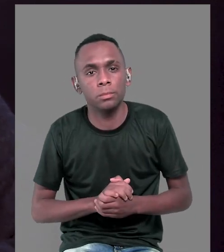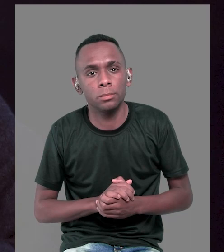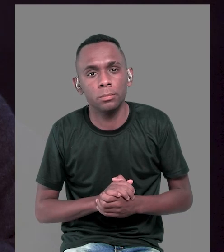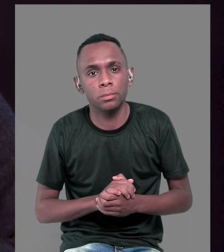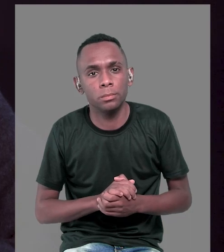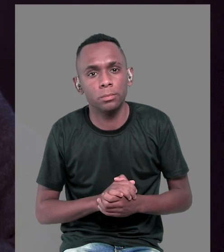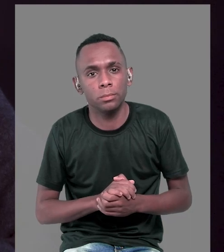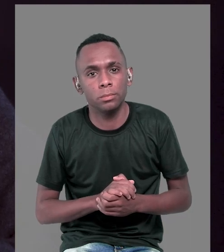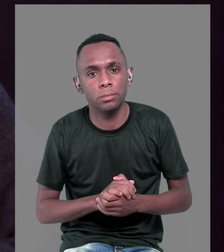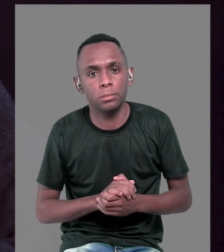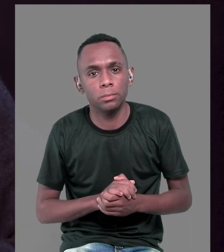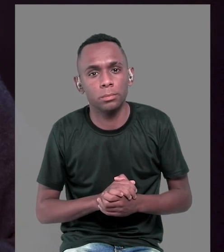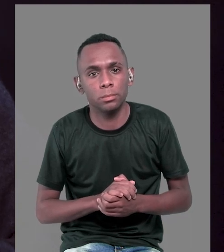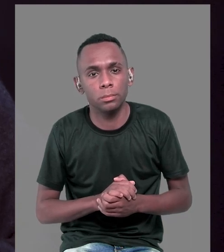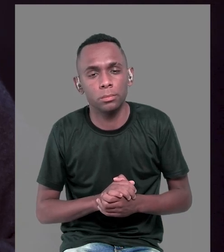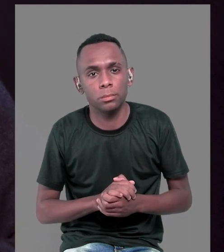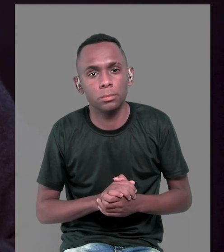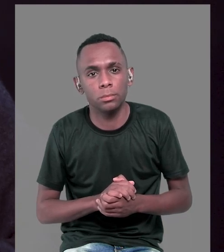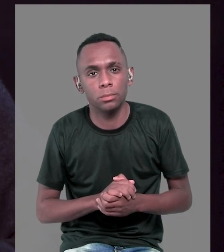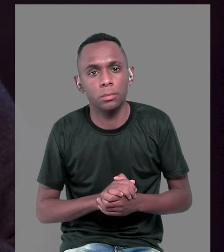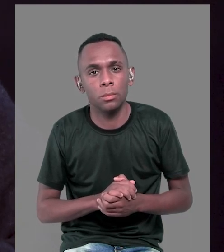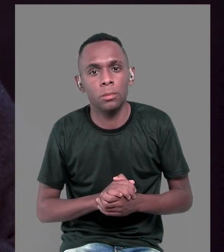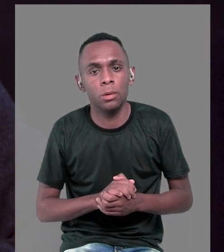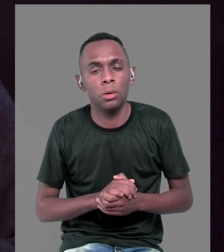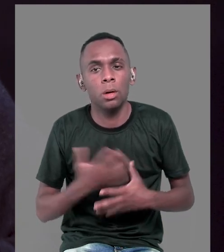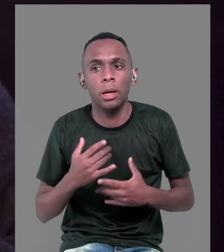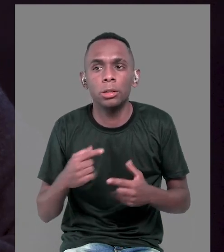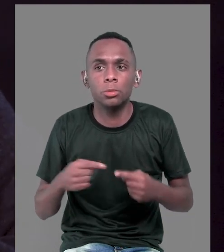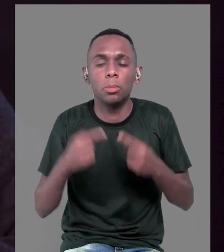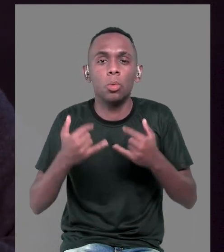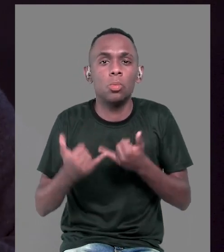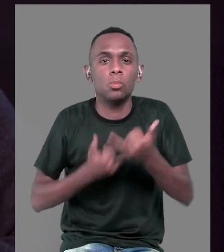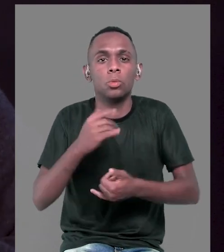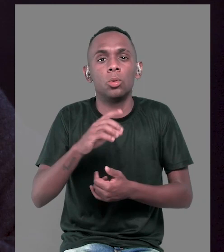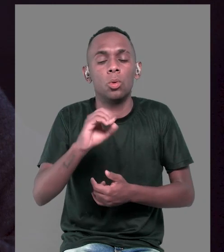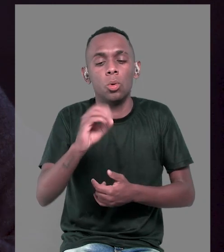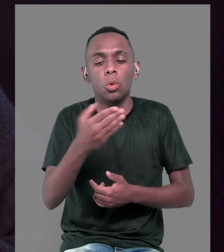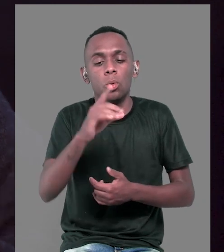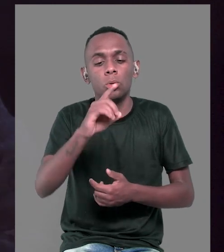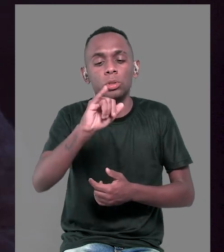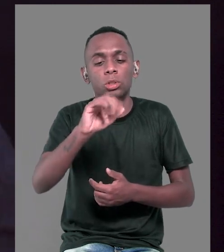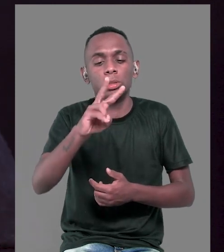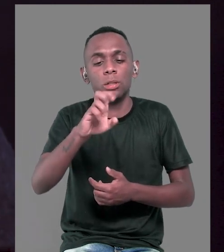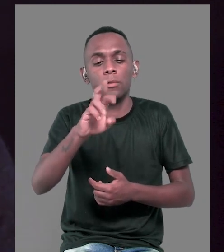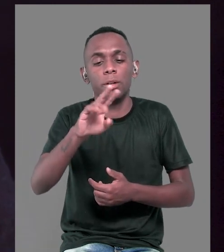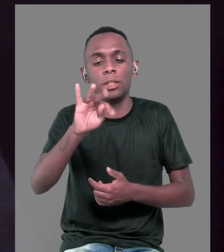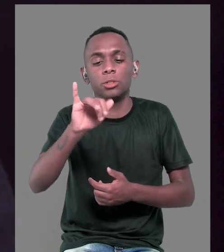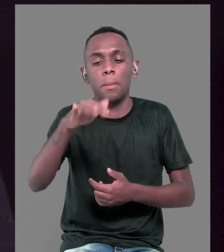que é O Divertimento. O título é O Divertimento. O que eu digo